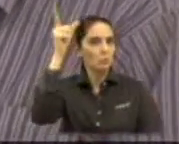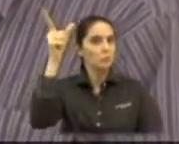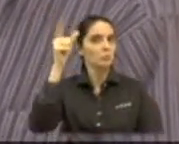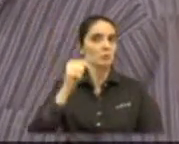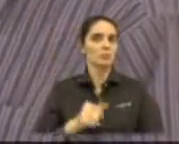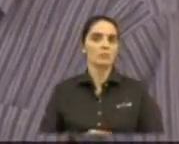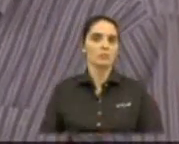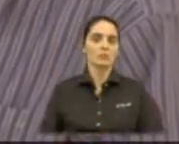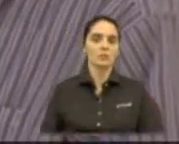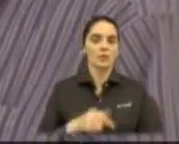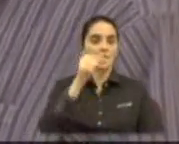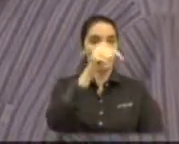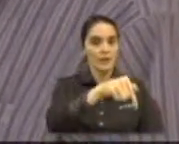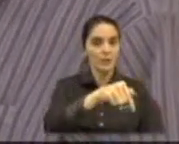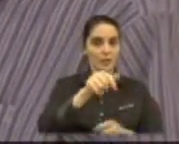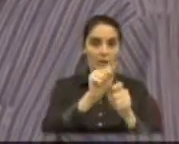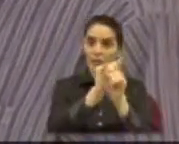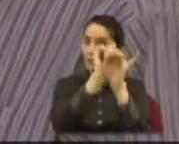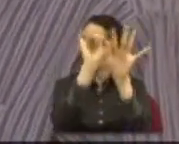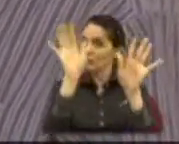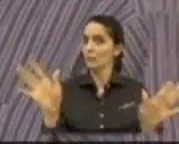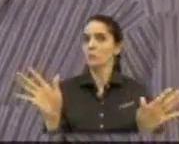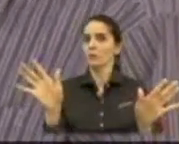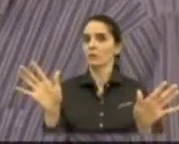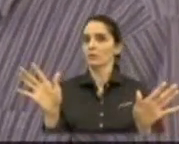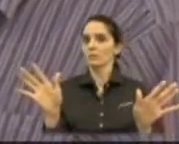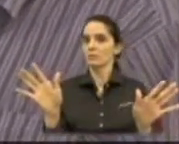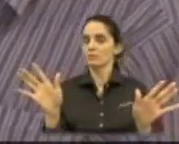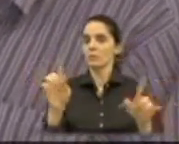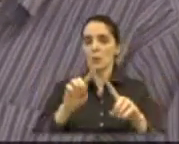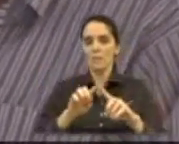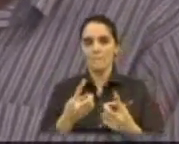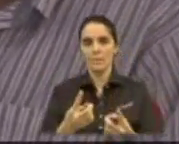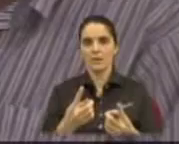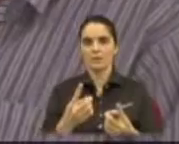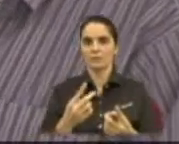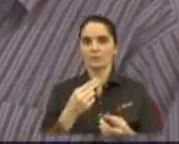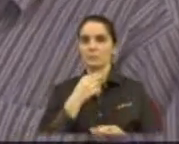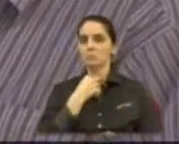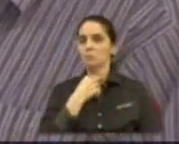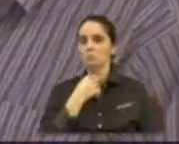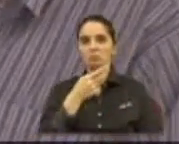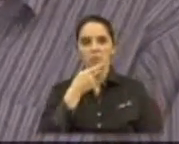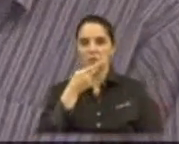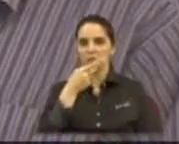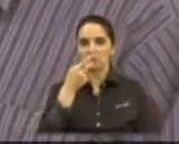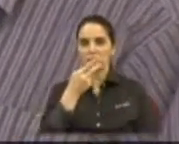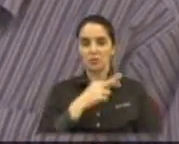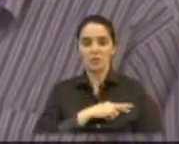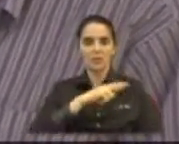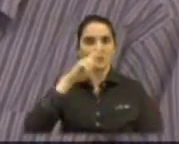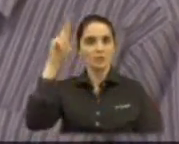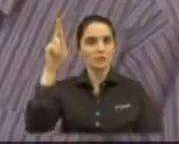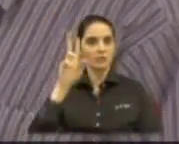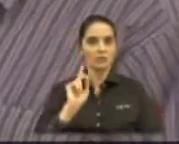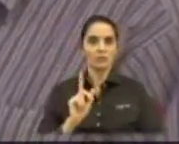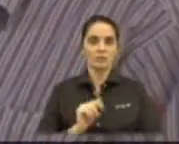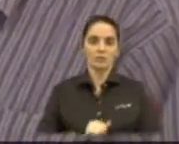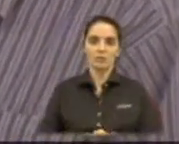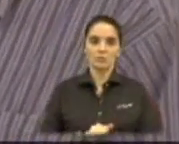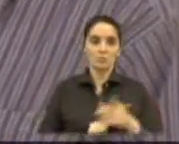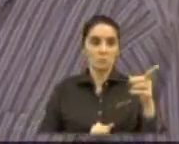cultura de vir aqui expor alguma coisa. Menos falar de religião, se ela não pratica, se